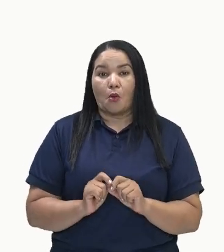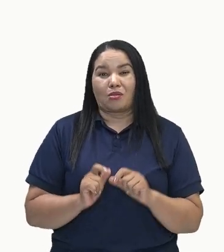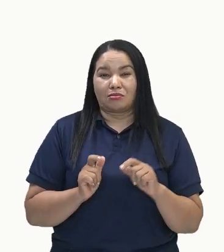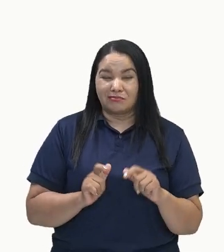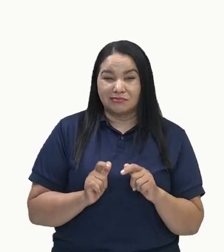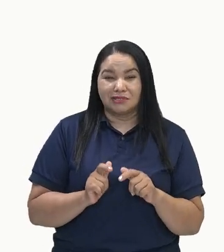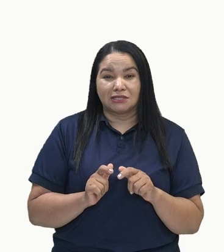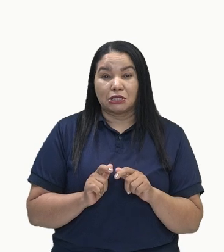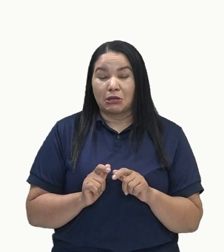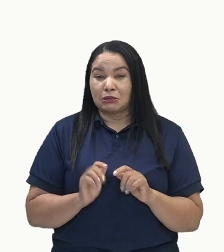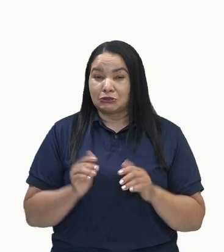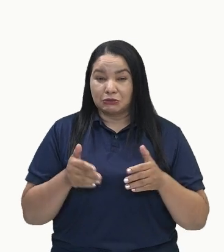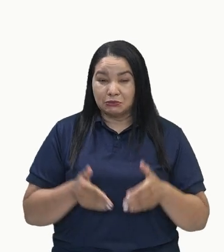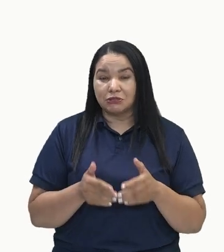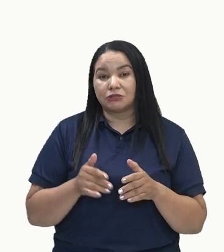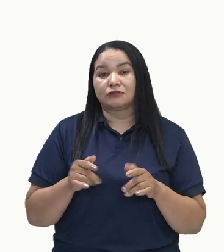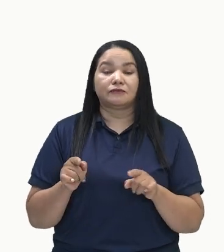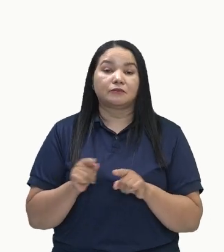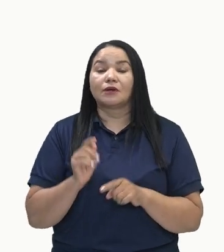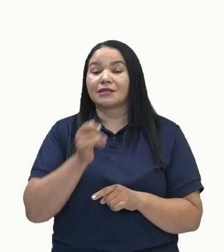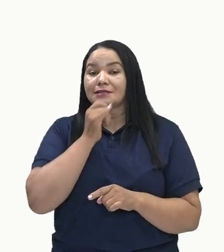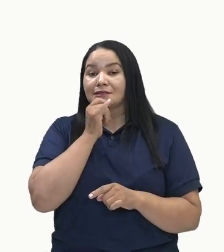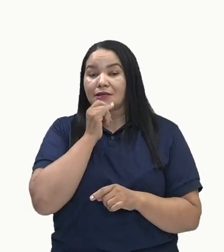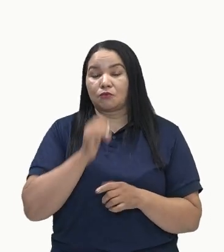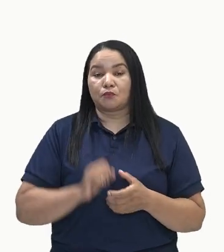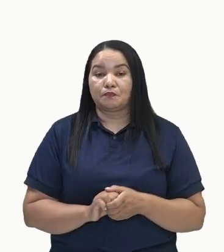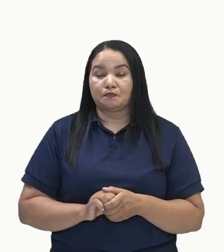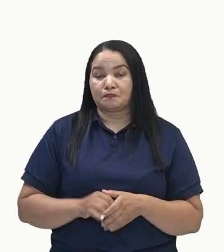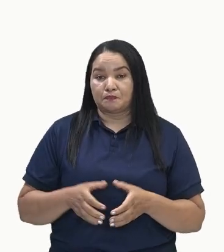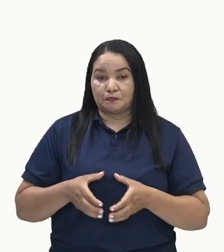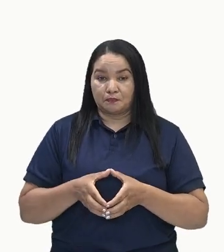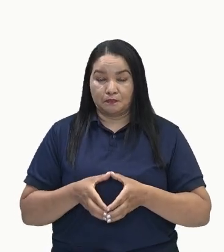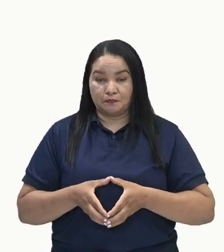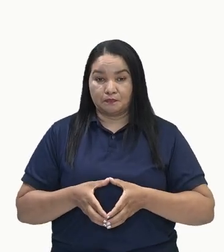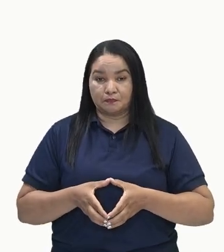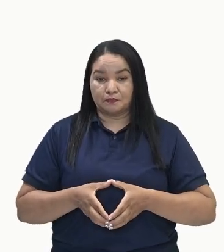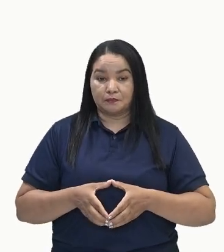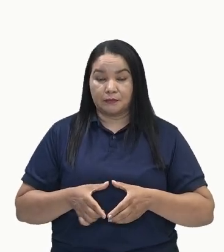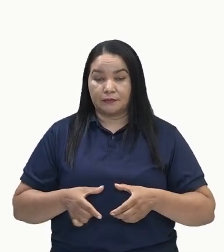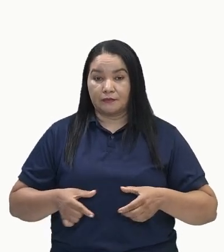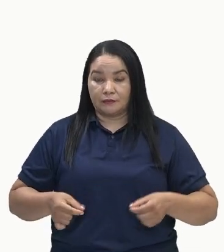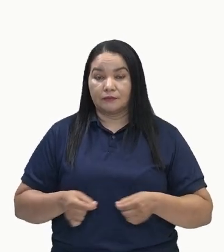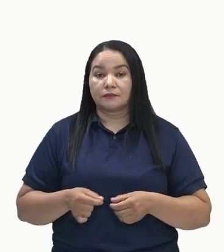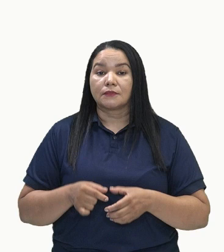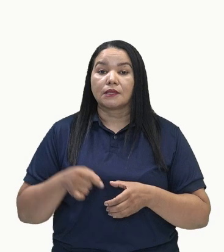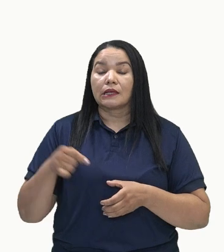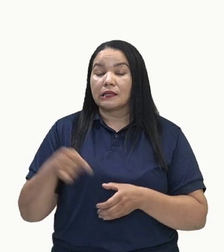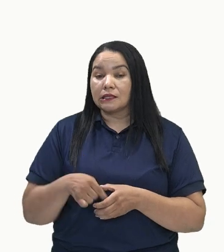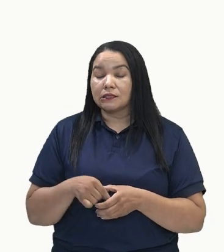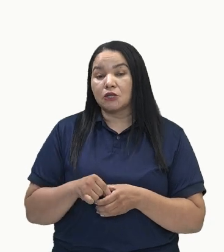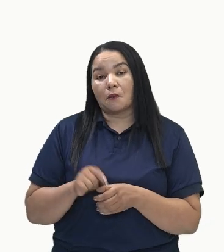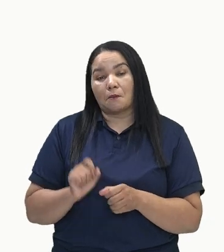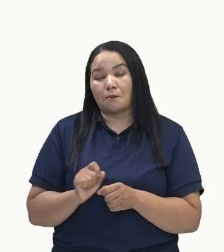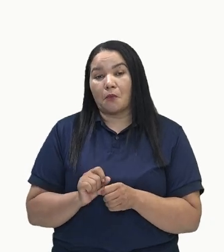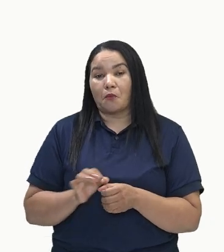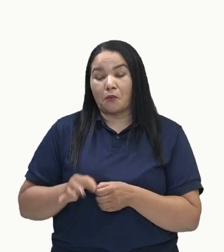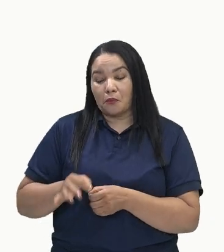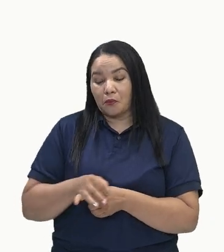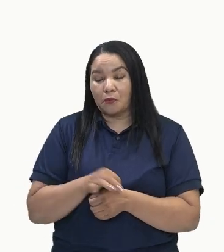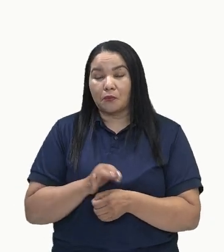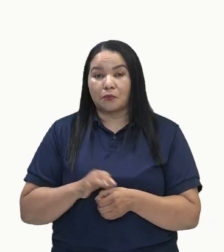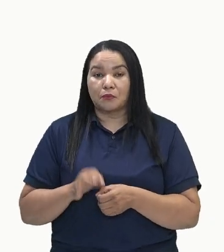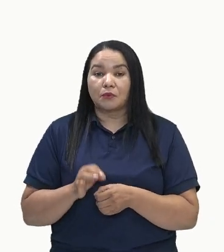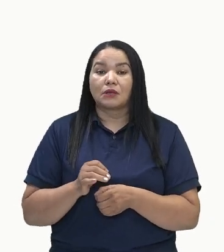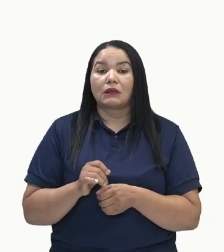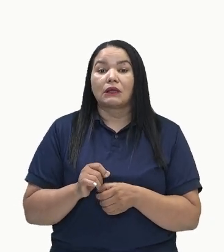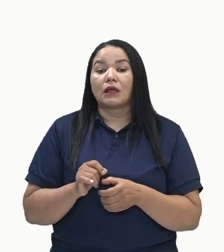nós estamos vendo o colo do útero, certo? Então, essas verrugas,